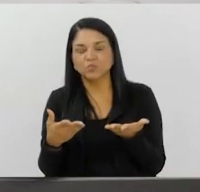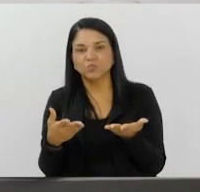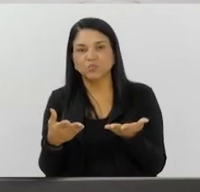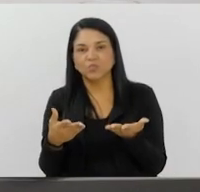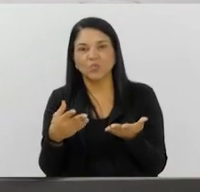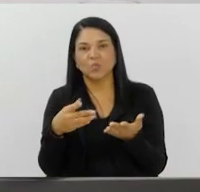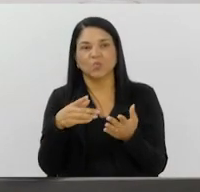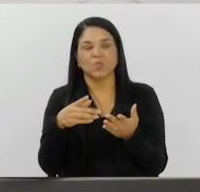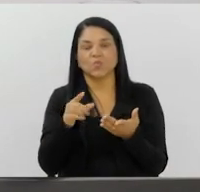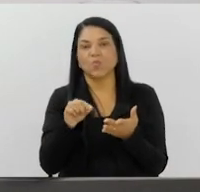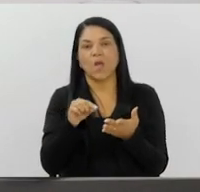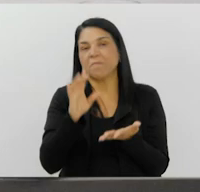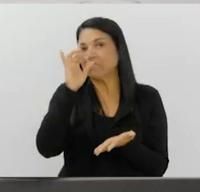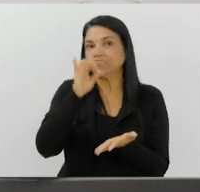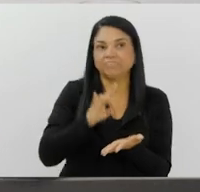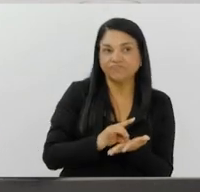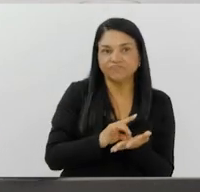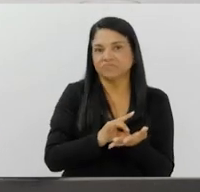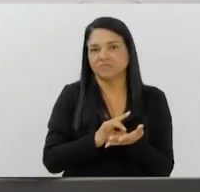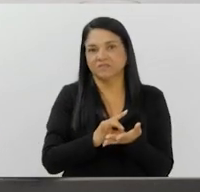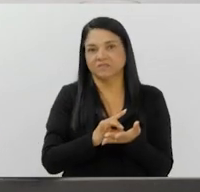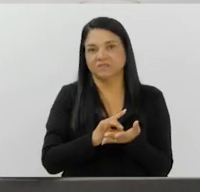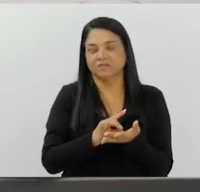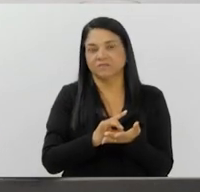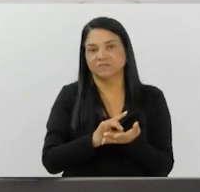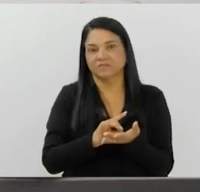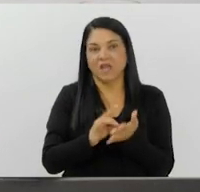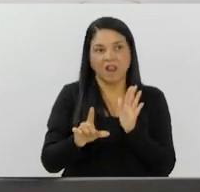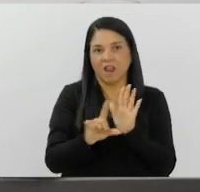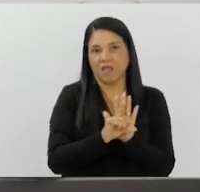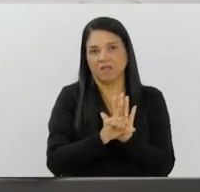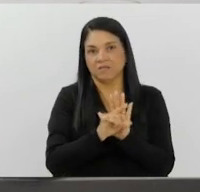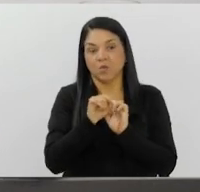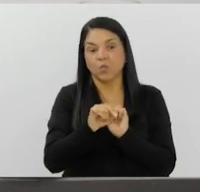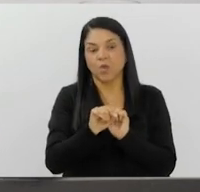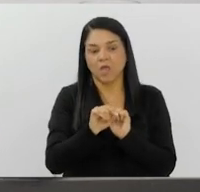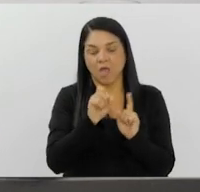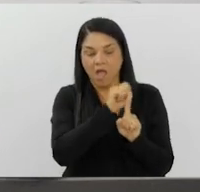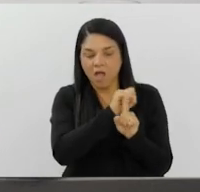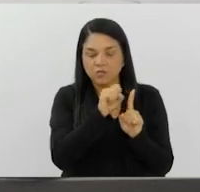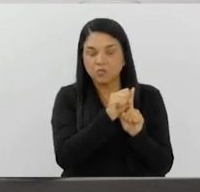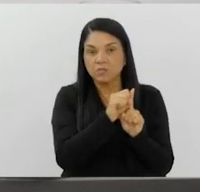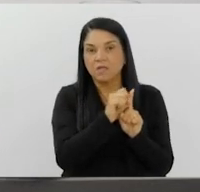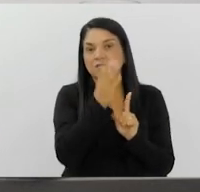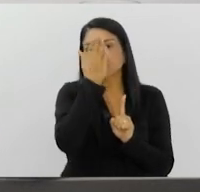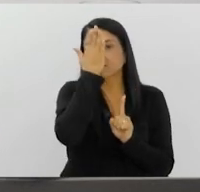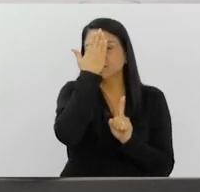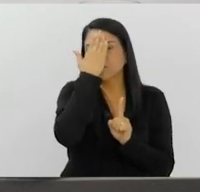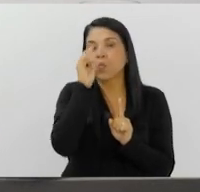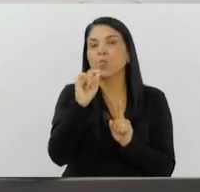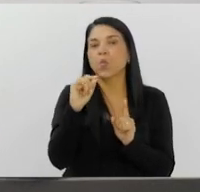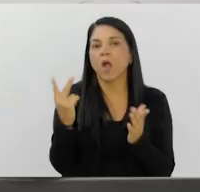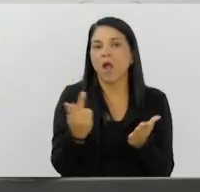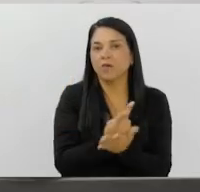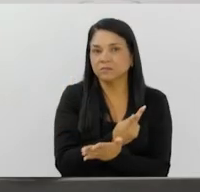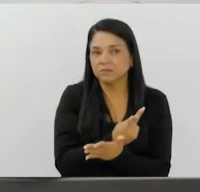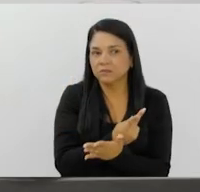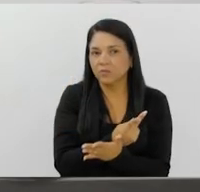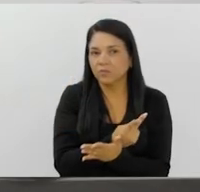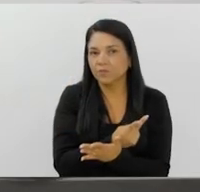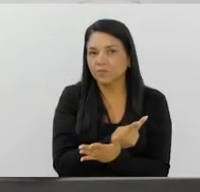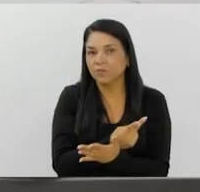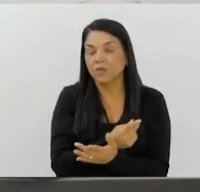legitimar ou deixar de legitimar é para primeiro a sociedade saber o que que está acontecendo e depois ver se é viável ou